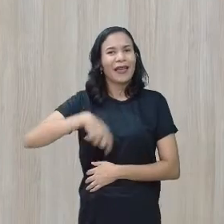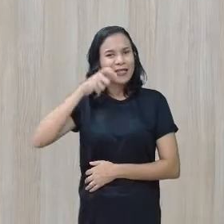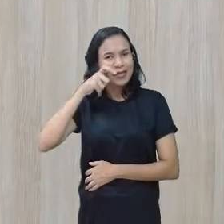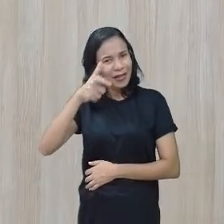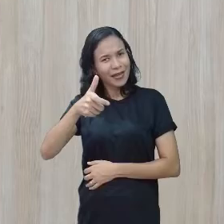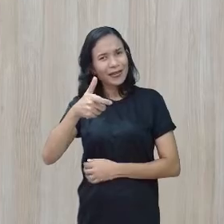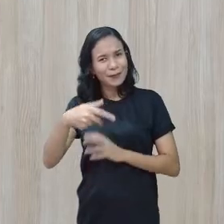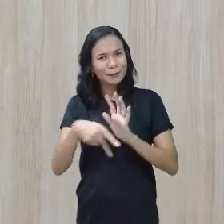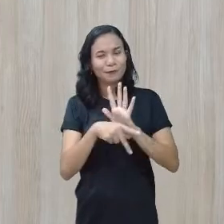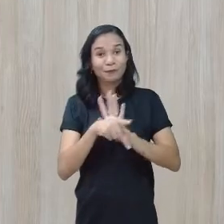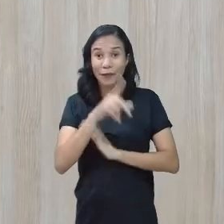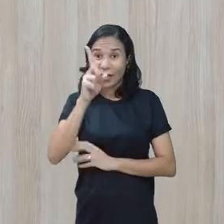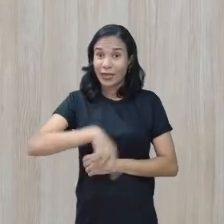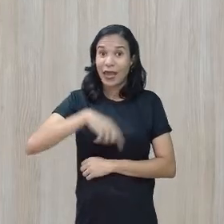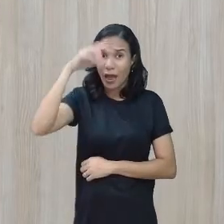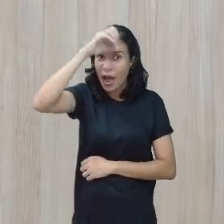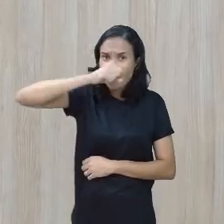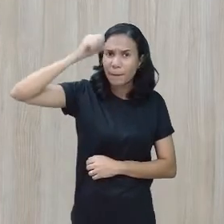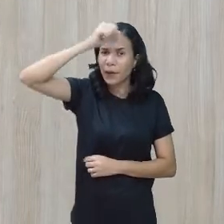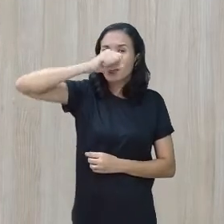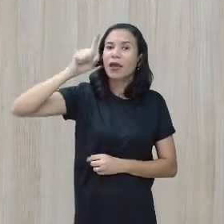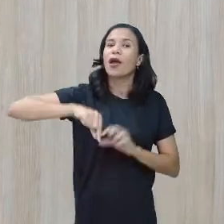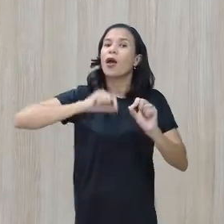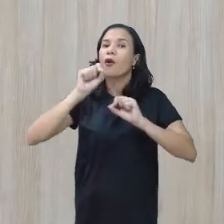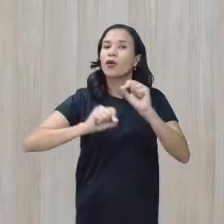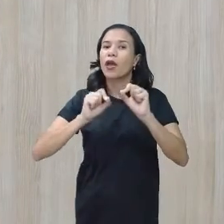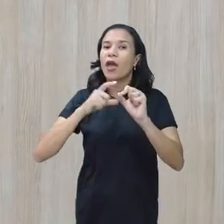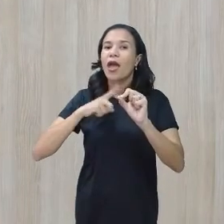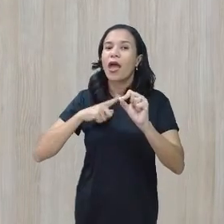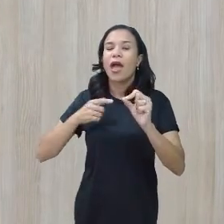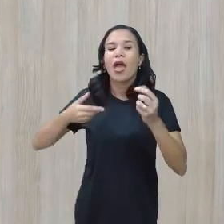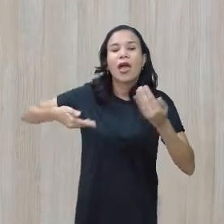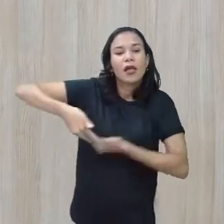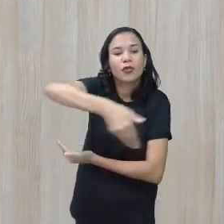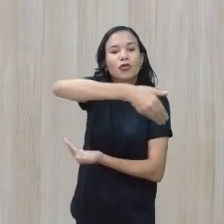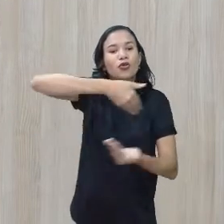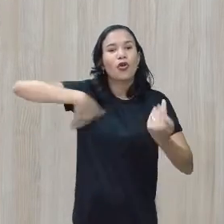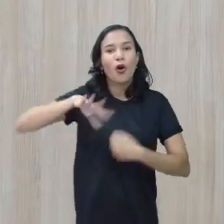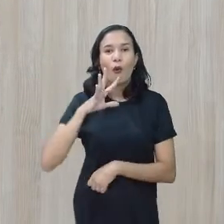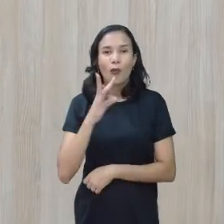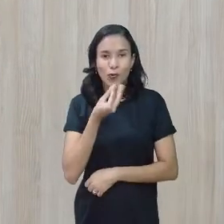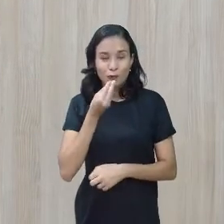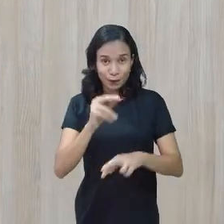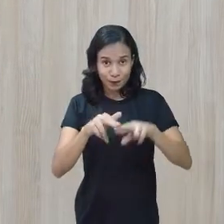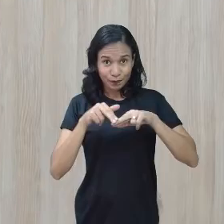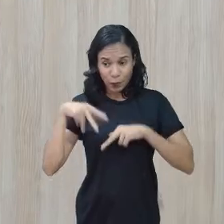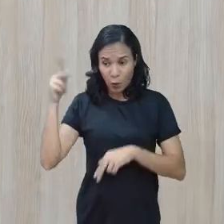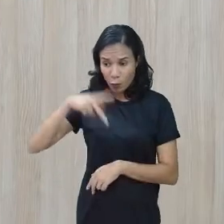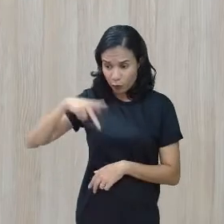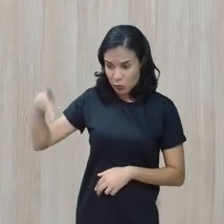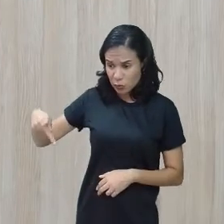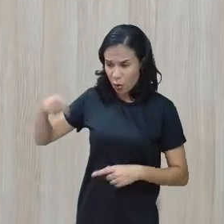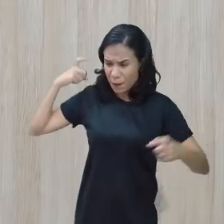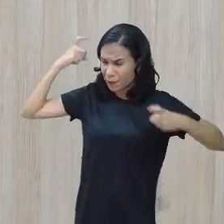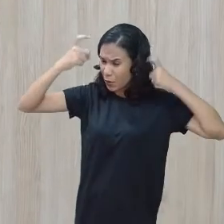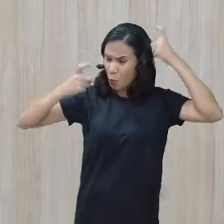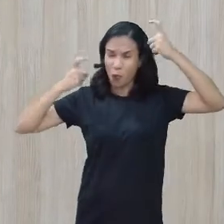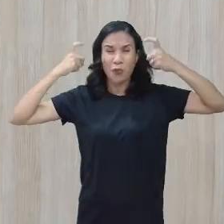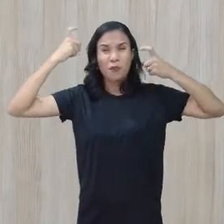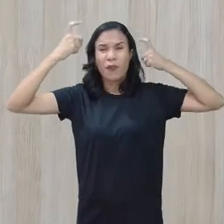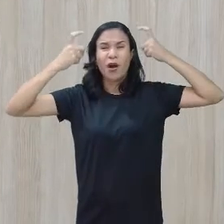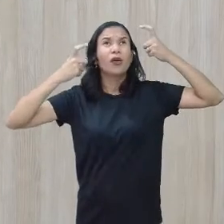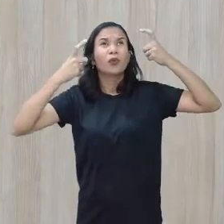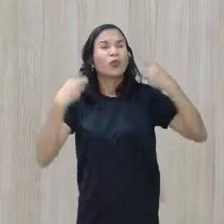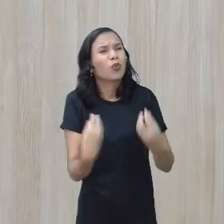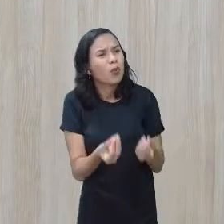interessante como a aprendizagem se dá na troca. Sim. Não é isso, professor? Sim. E muitas vezes o professor está tão preocupado em como